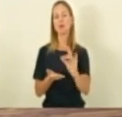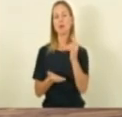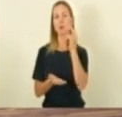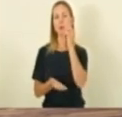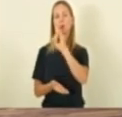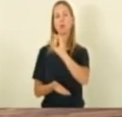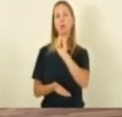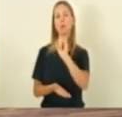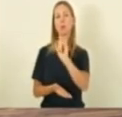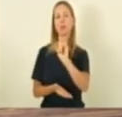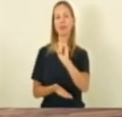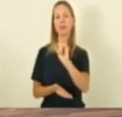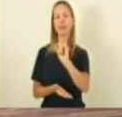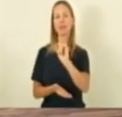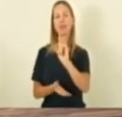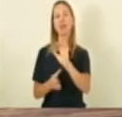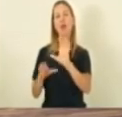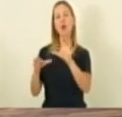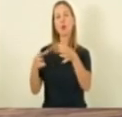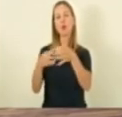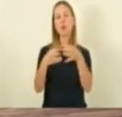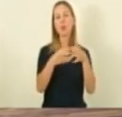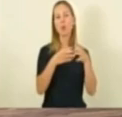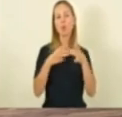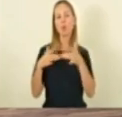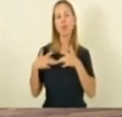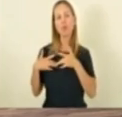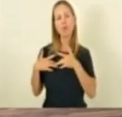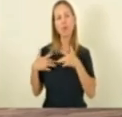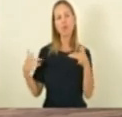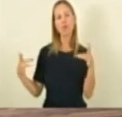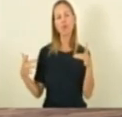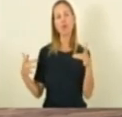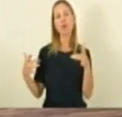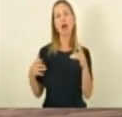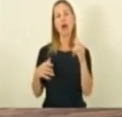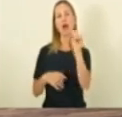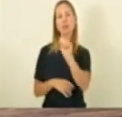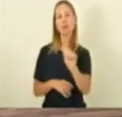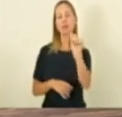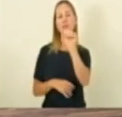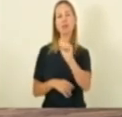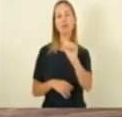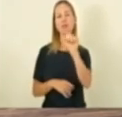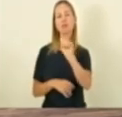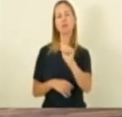alcançar entidades filantrópicas, associações urbanas e rurais,